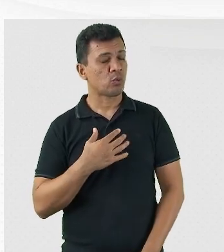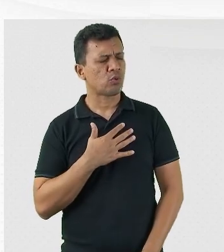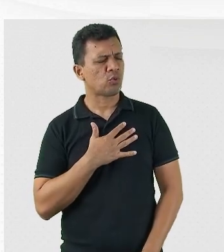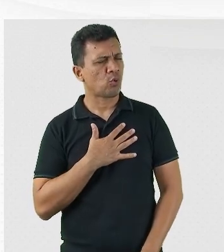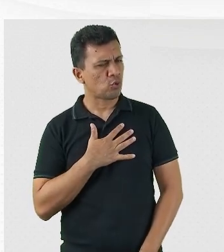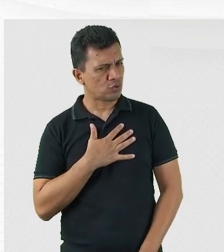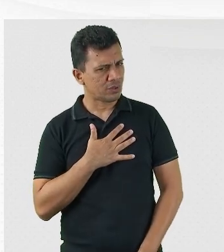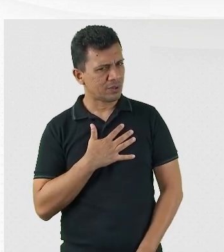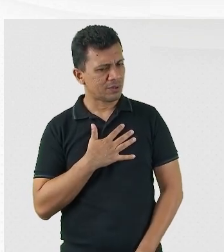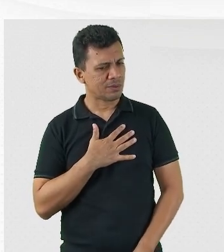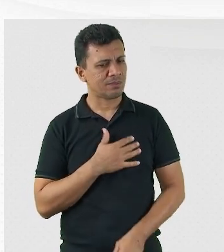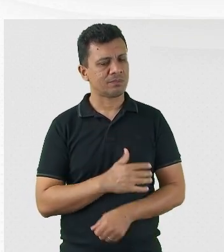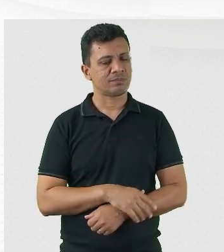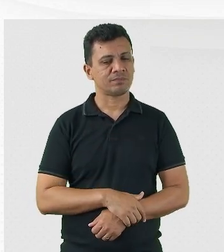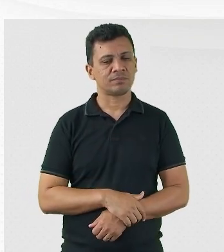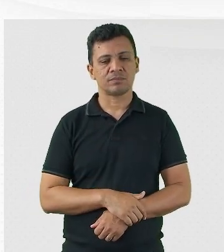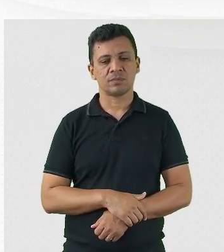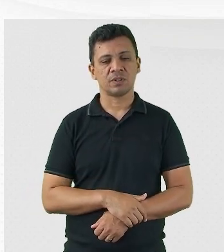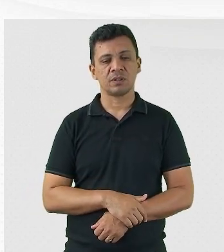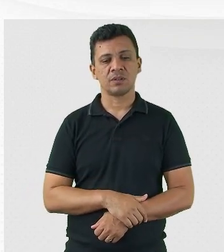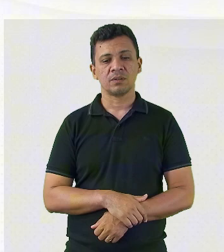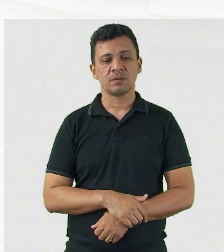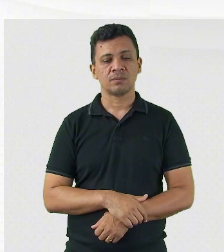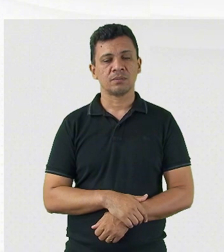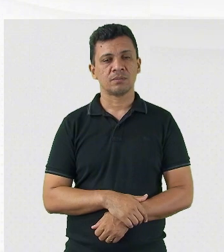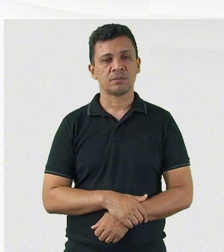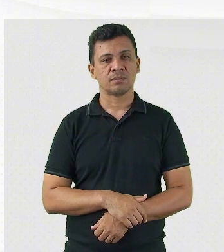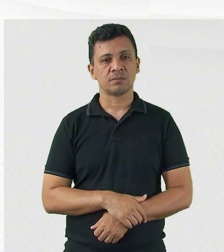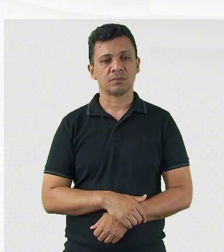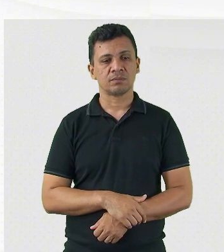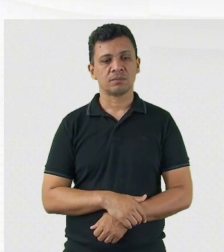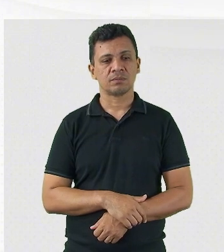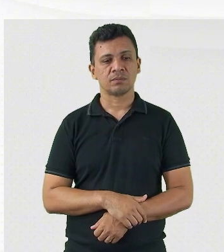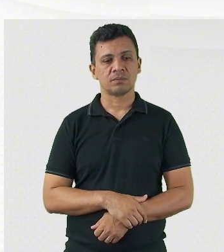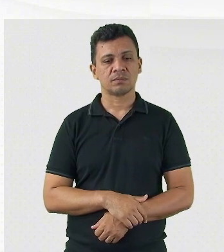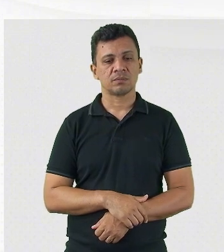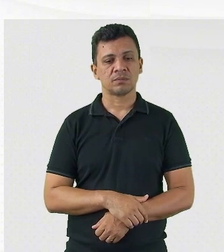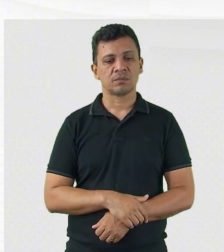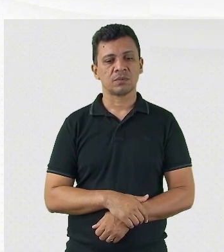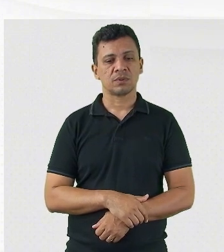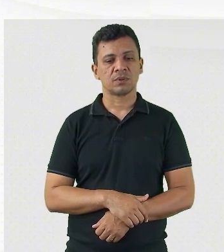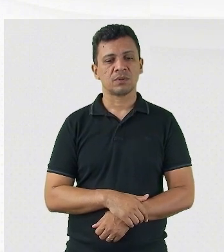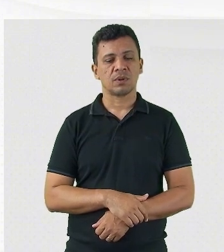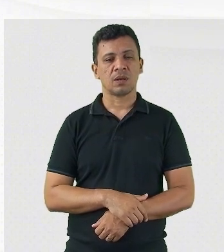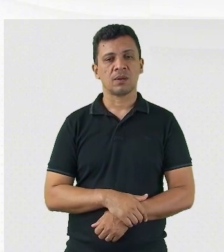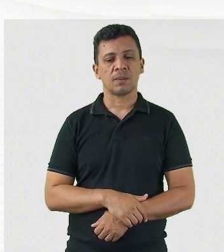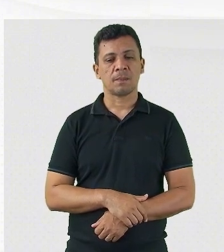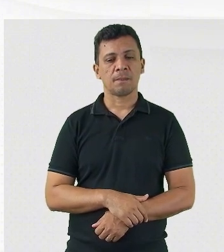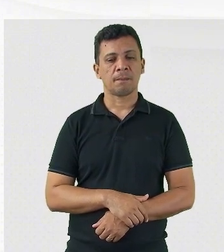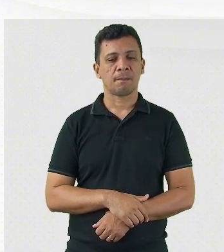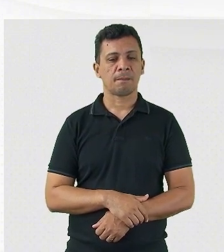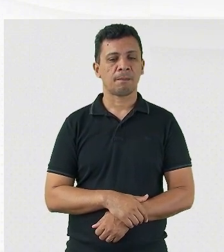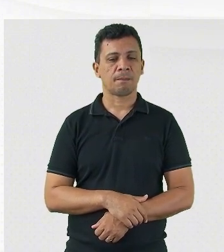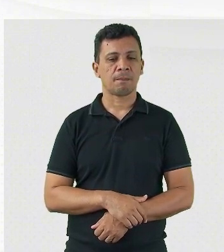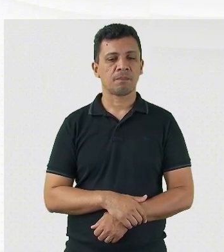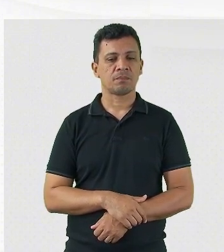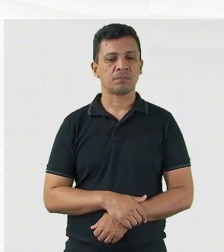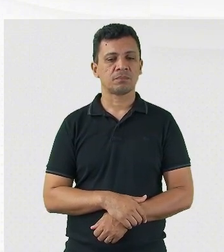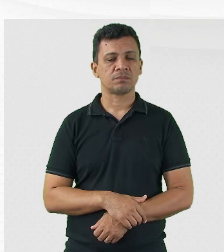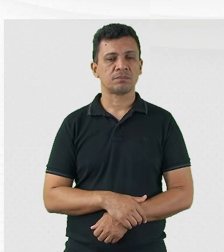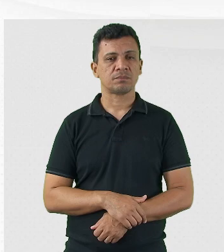I want a room for 3 people. E aí eu tenho my son, my wife and me.